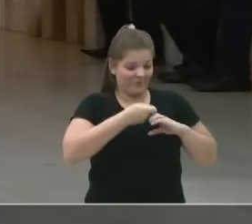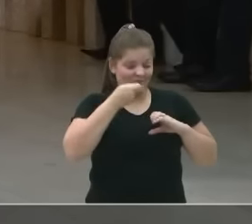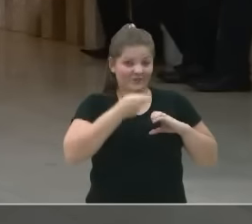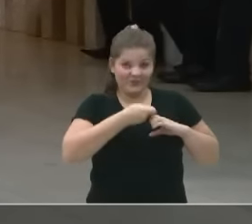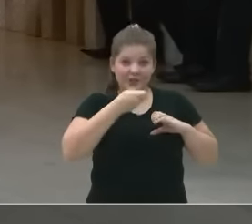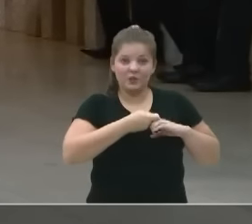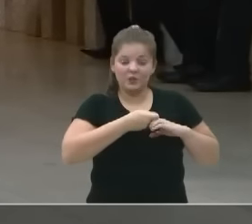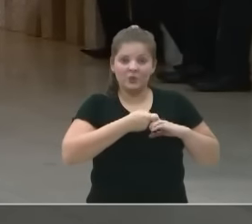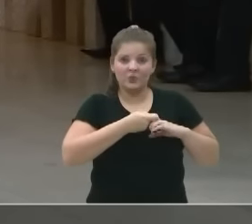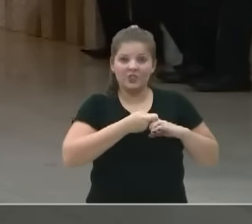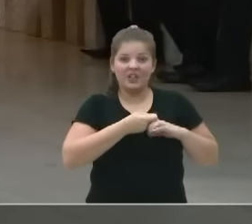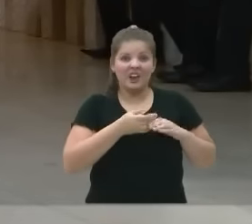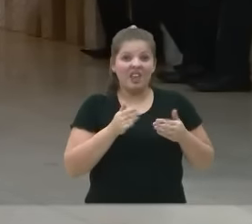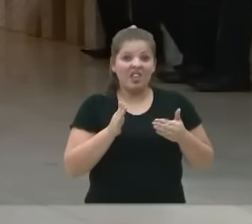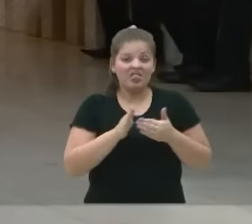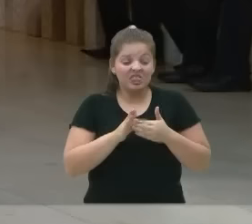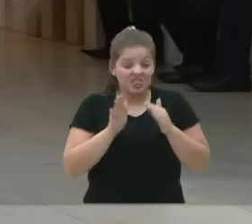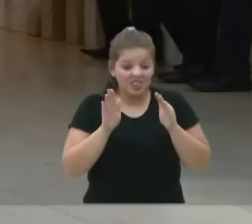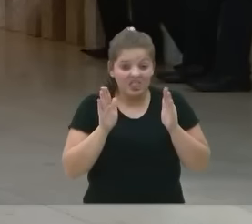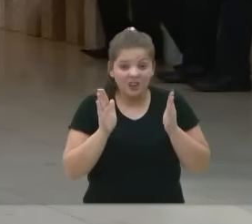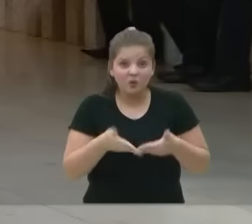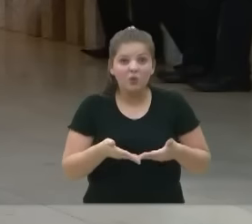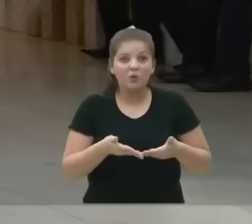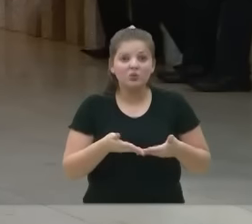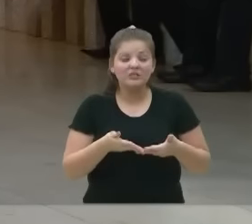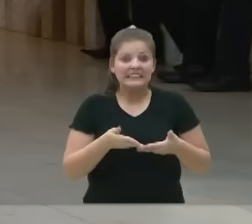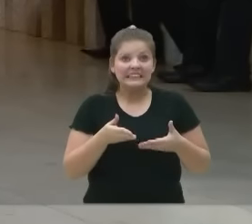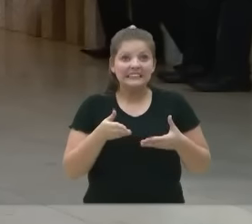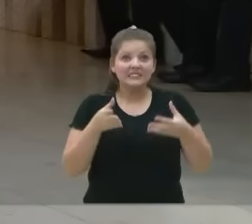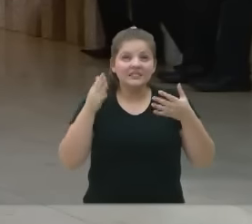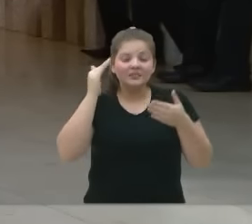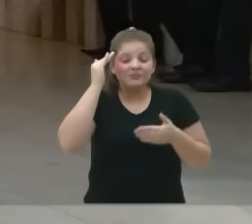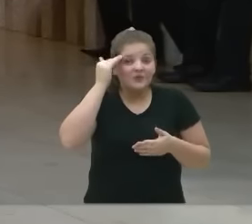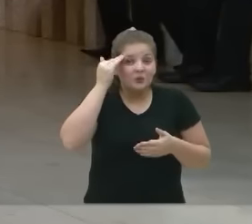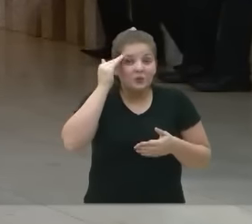mente, até hoje não assimilou isto.